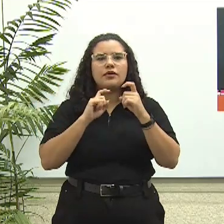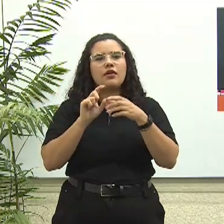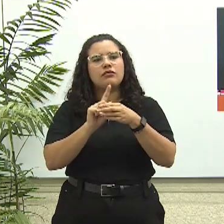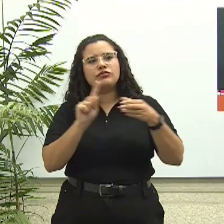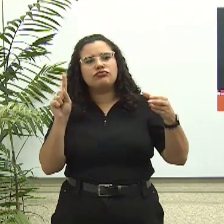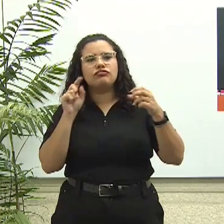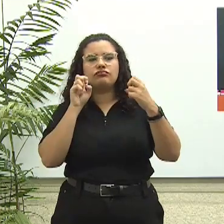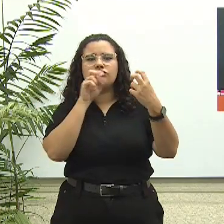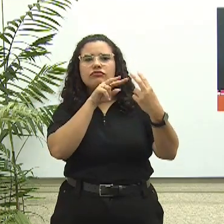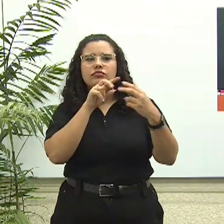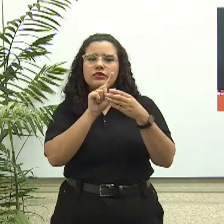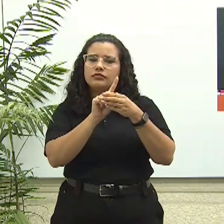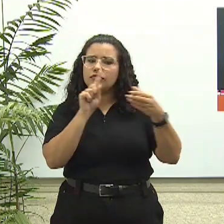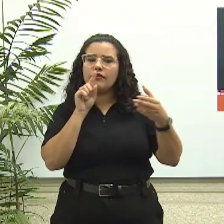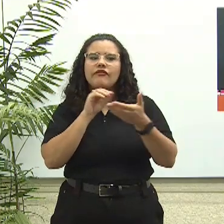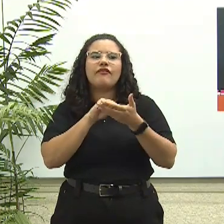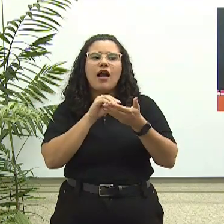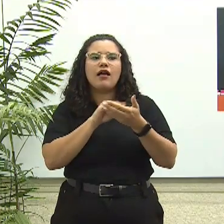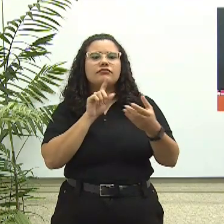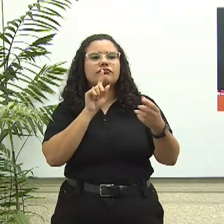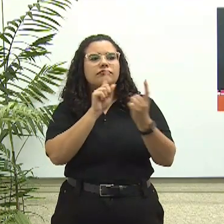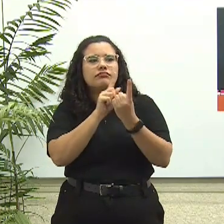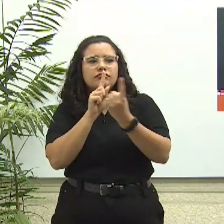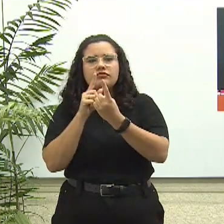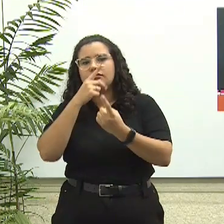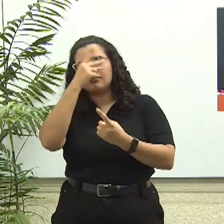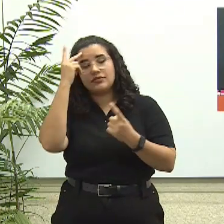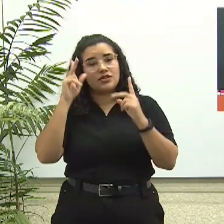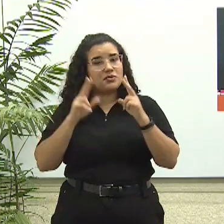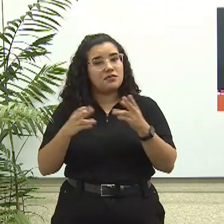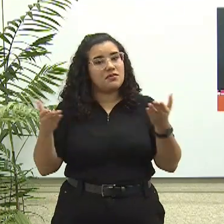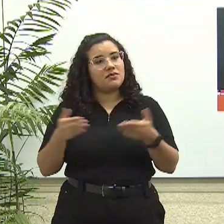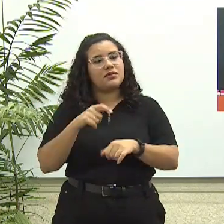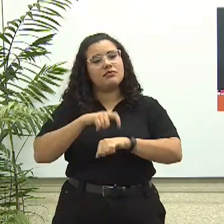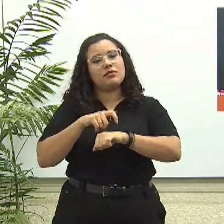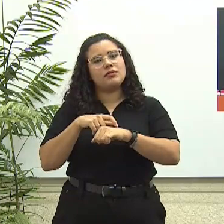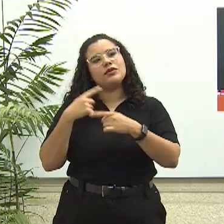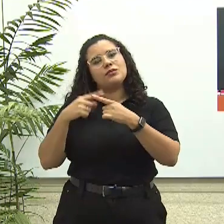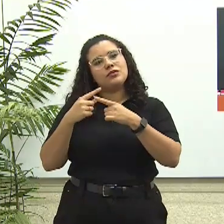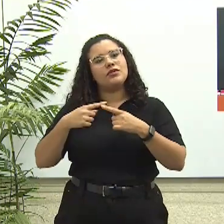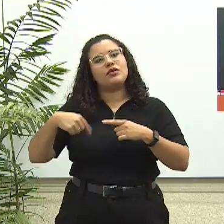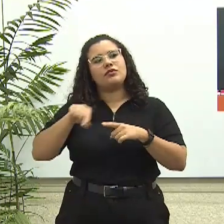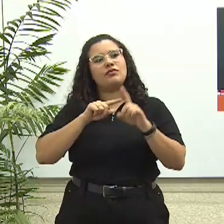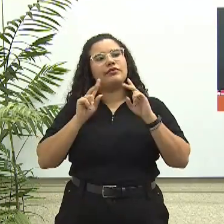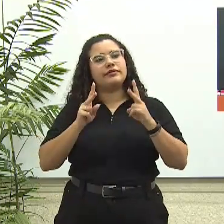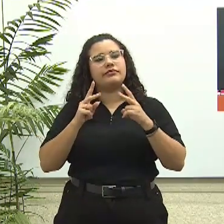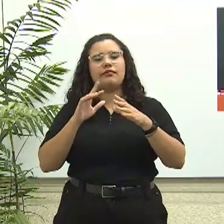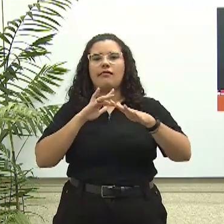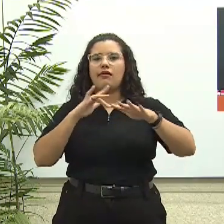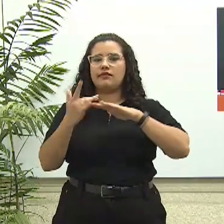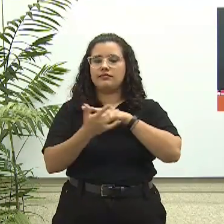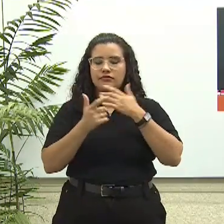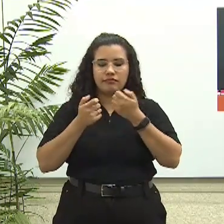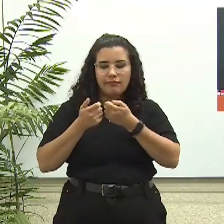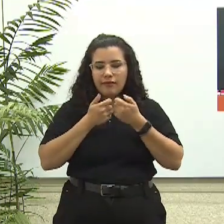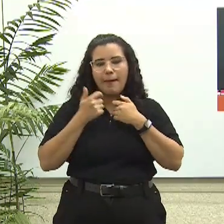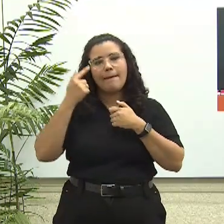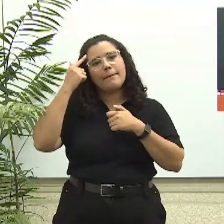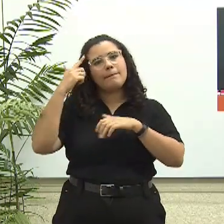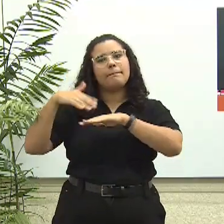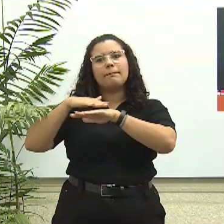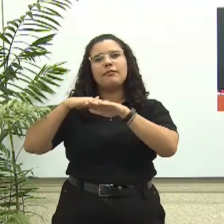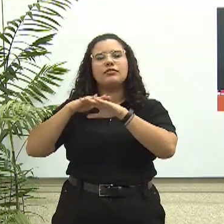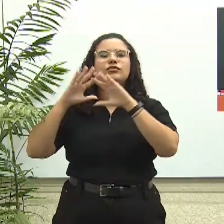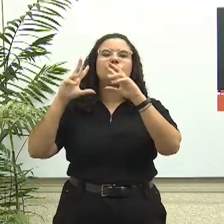exclui da presença a gente se exclui de vários momentos como esse inclusive né porque estamos lá né na rede social achando que estamos dialogando com todo mundo